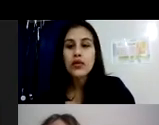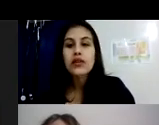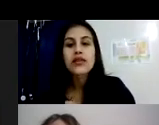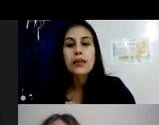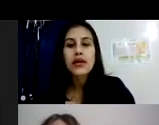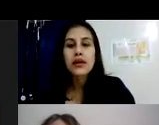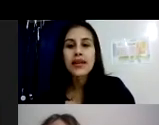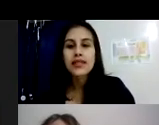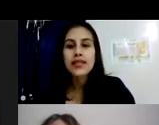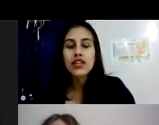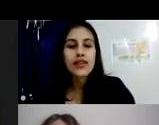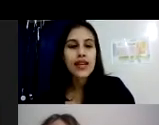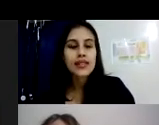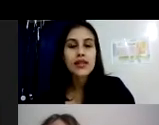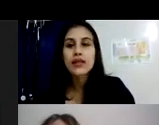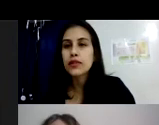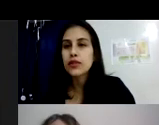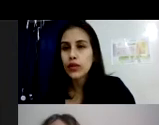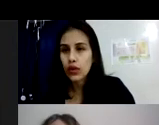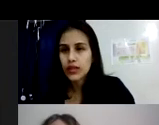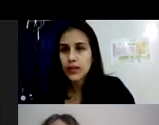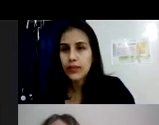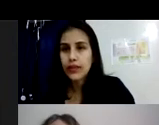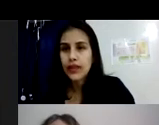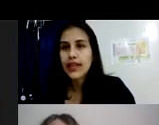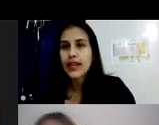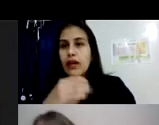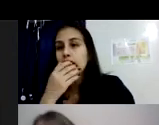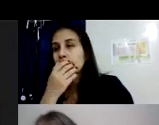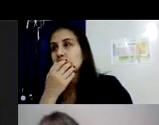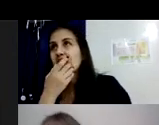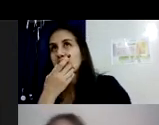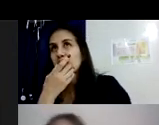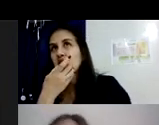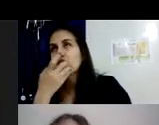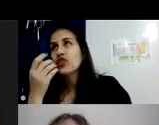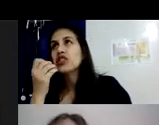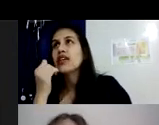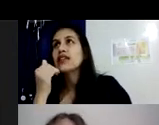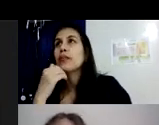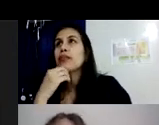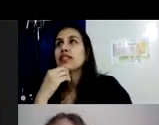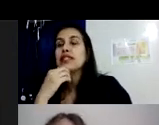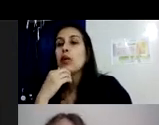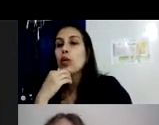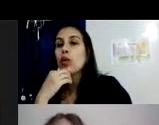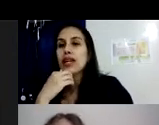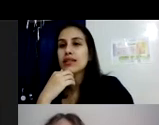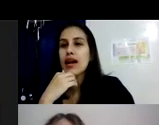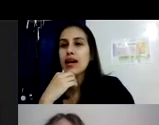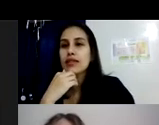ser incluídos na programação de avaliação da pessoa idosa. Então, sabe quando vocês